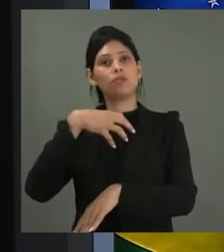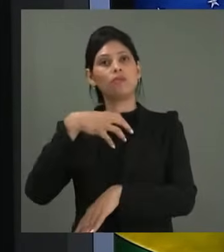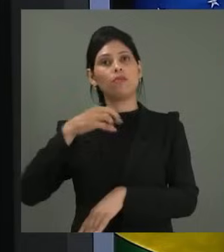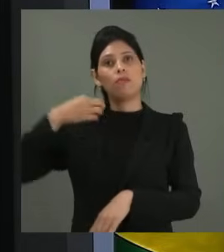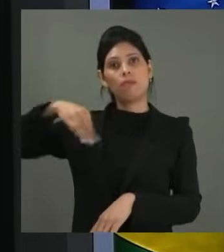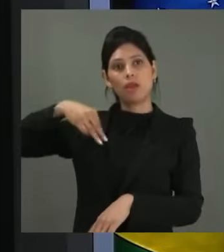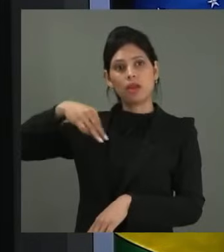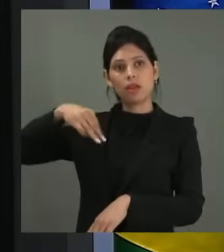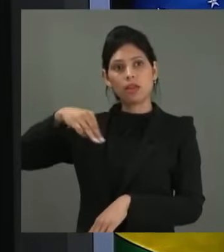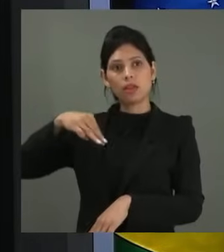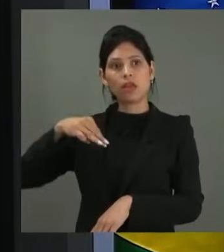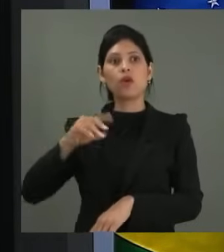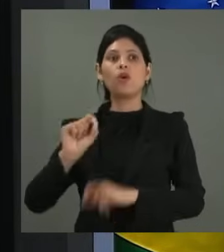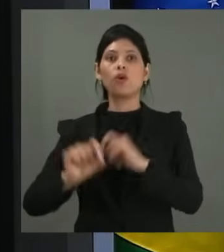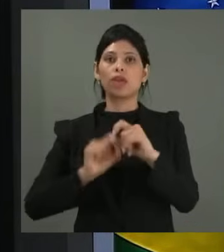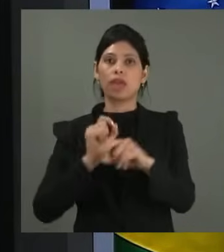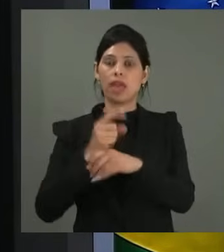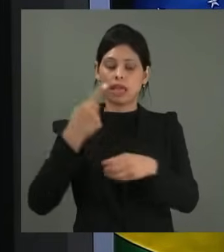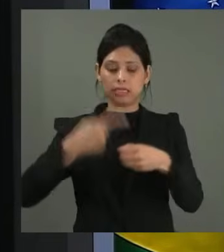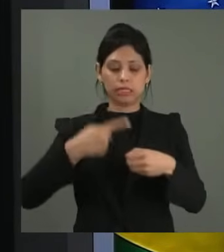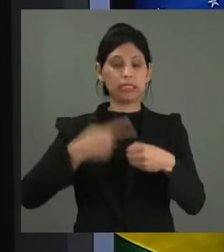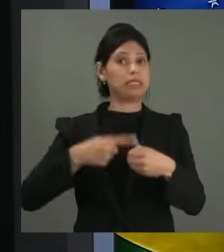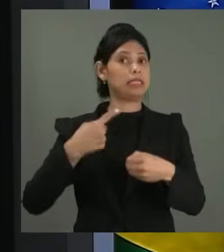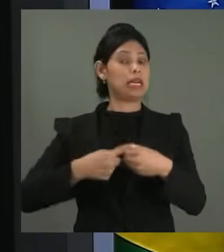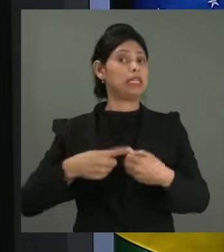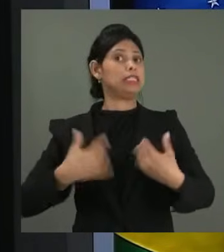cidades entre as mais violentas do mundo.